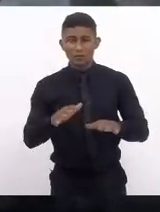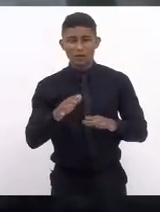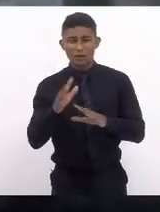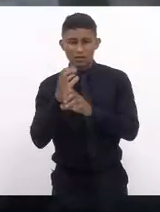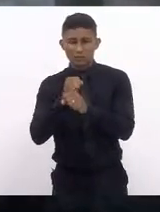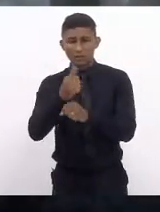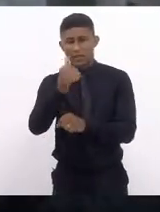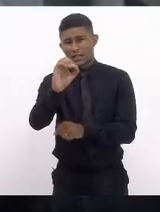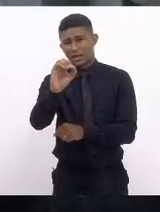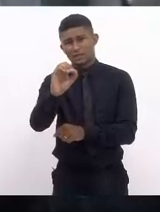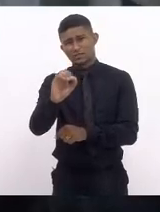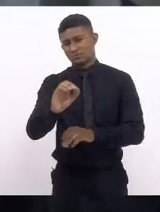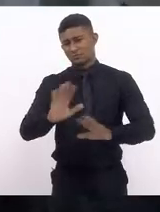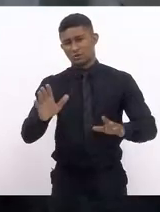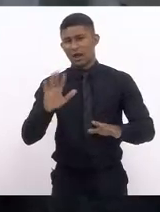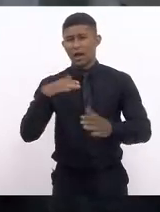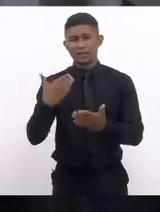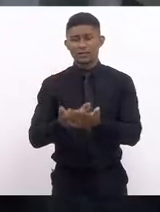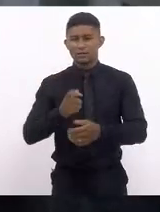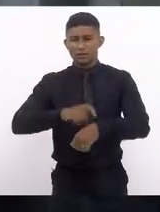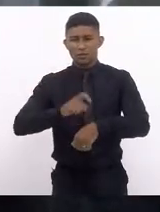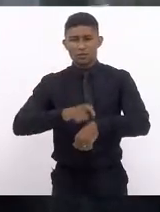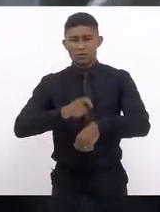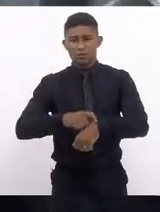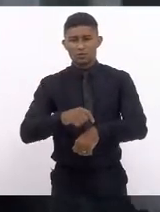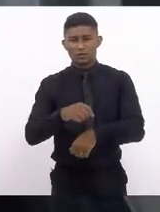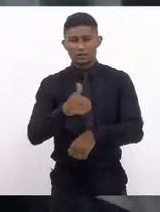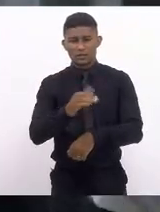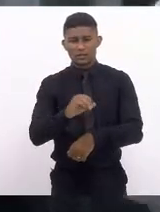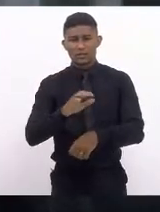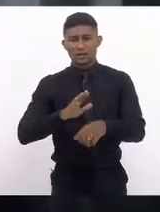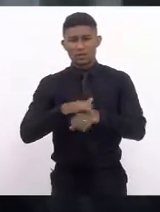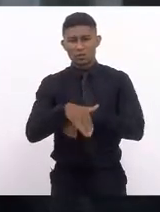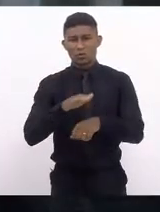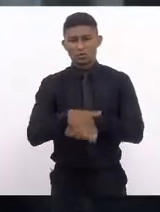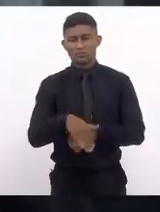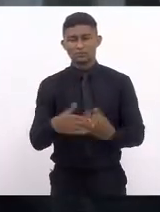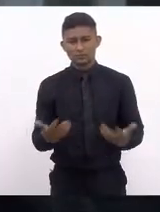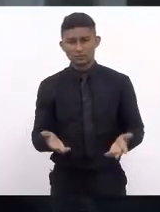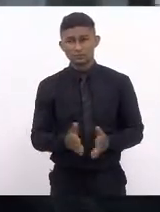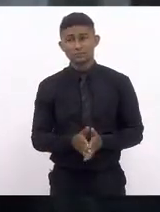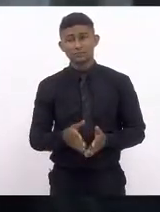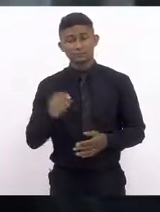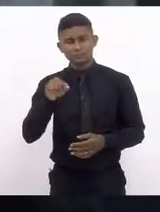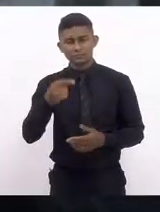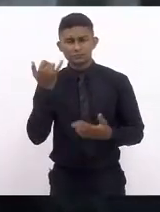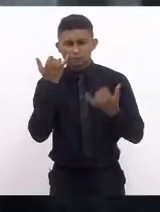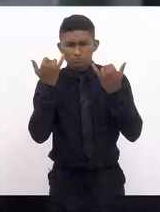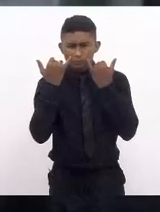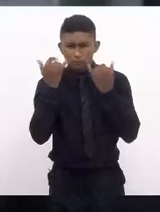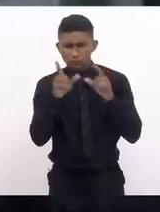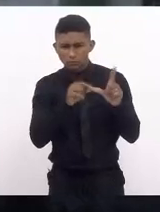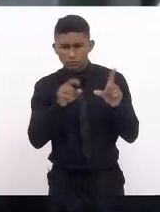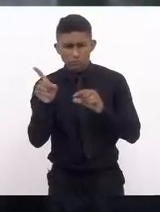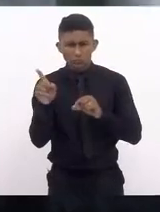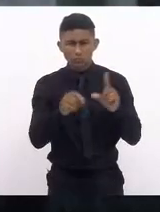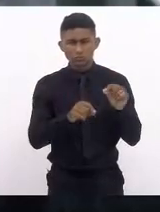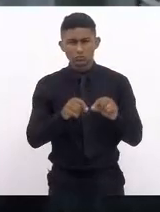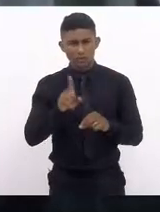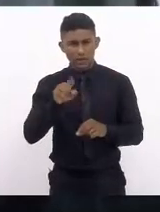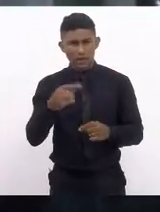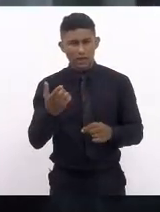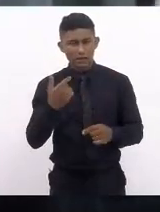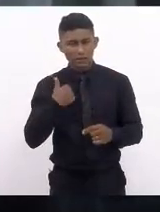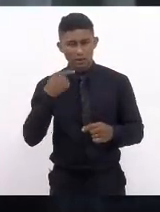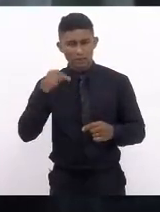noite então o que eu tô com DH daqui é a escolha seletiva de quem vai ter a informação é isso que